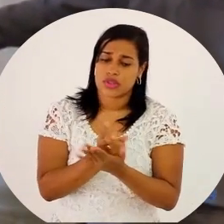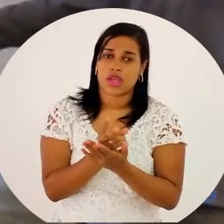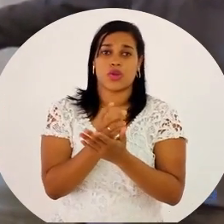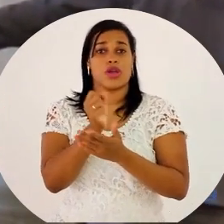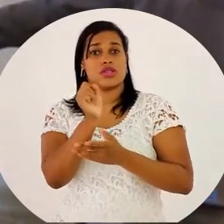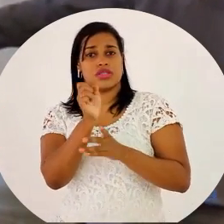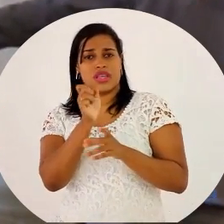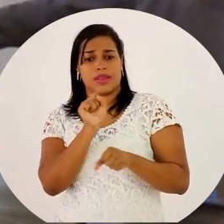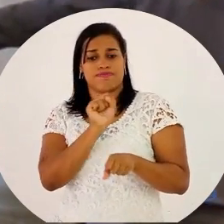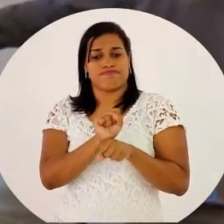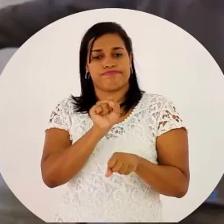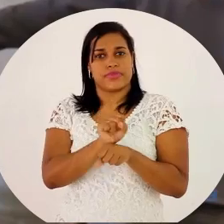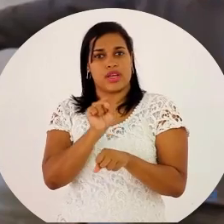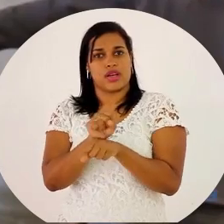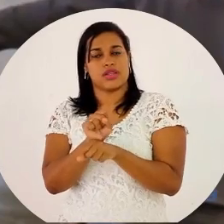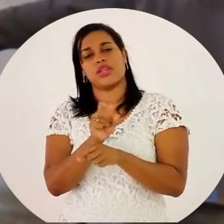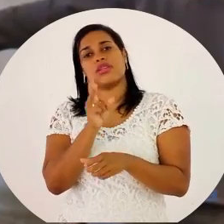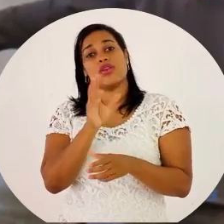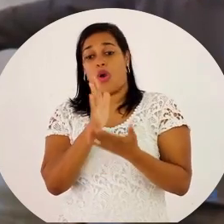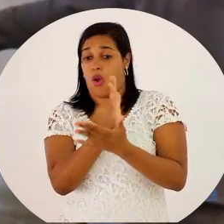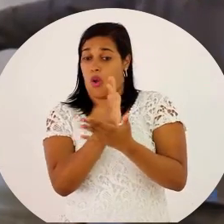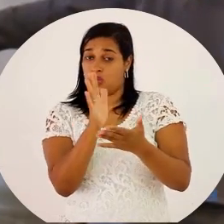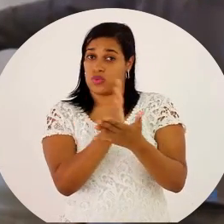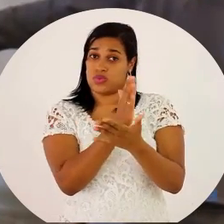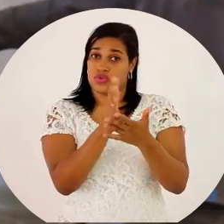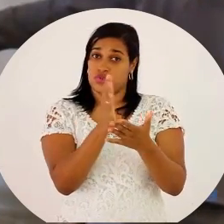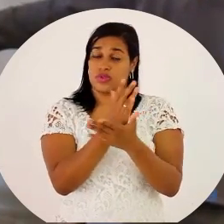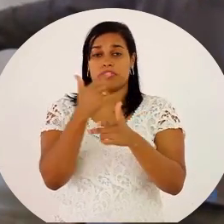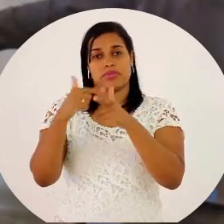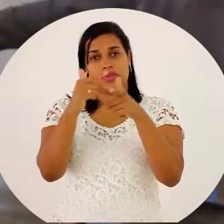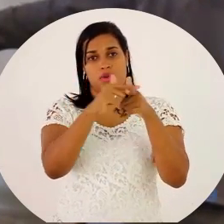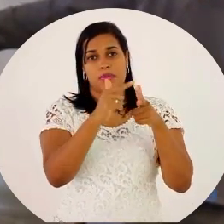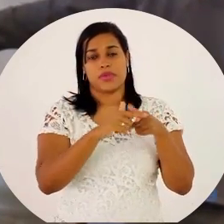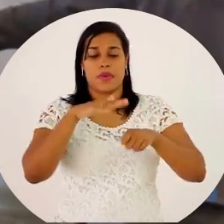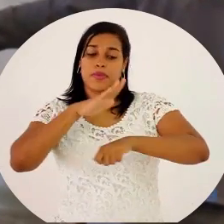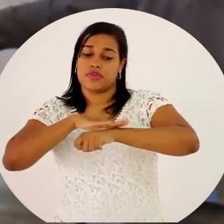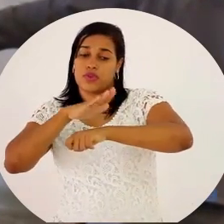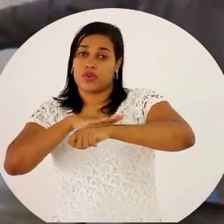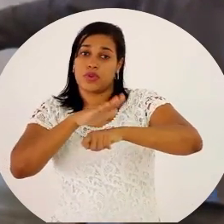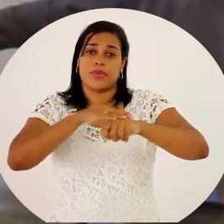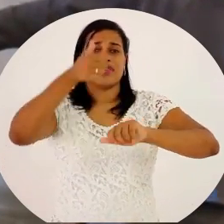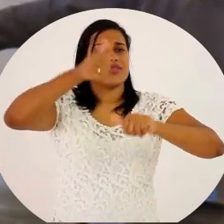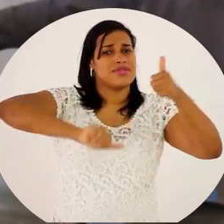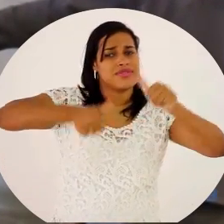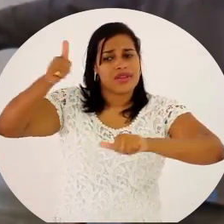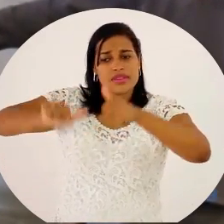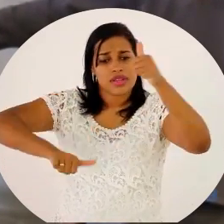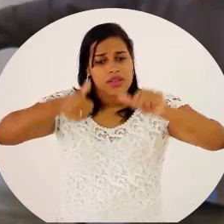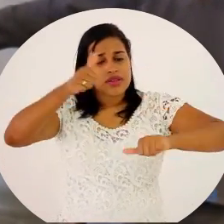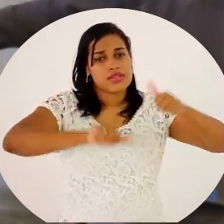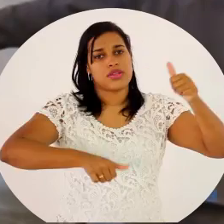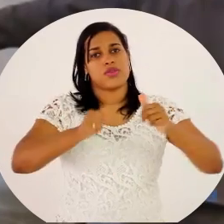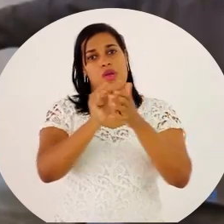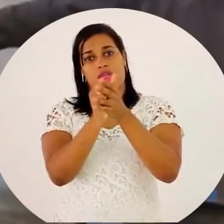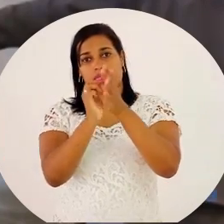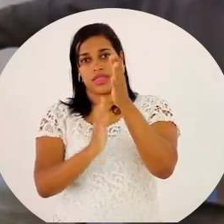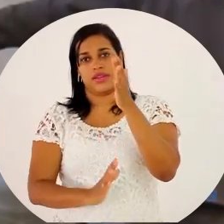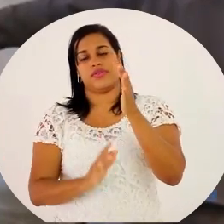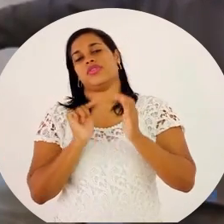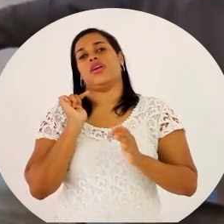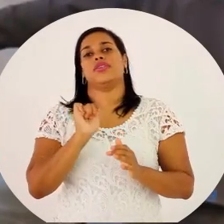eventual. E isso aí, às vezes, a gente tem que observar ele trabalhando, muitas vezes cronometrando, analisando a atividade dele.